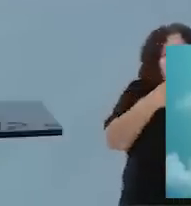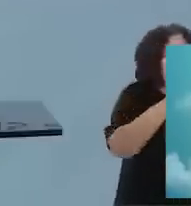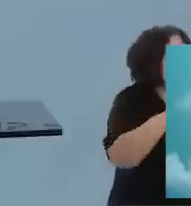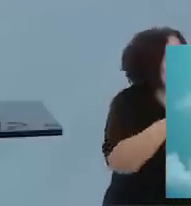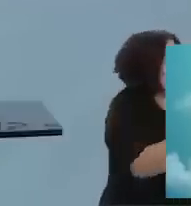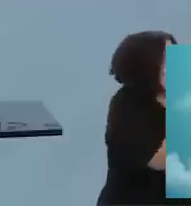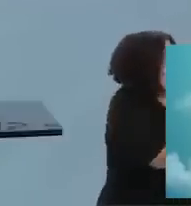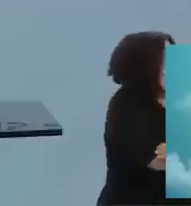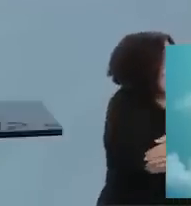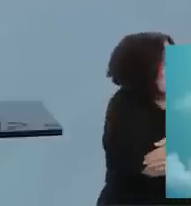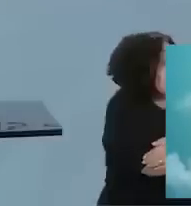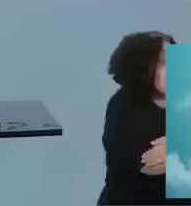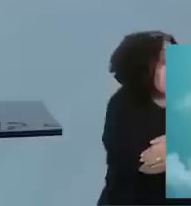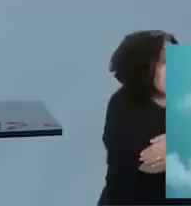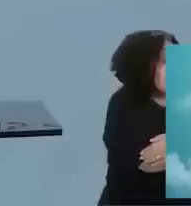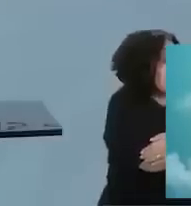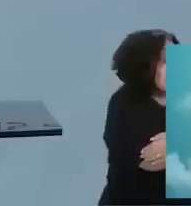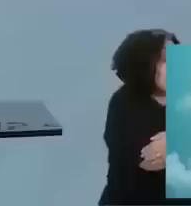esse abraço